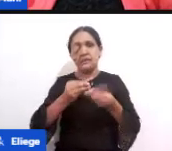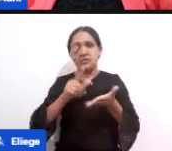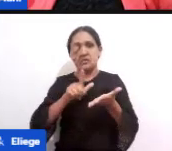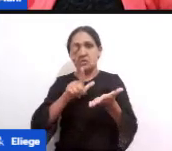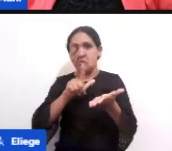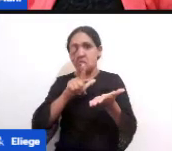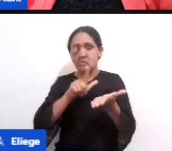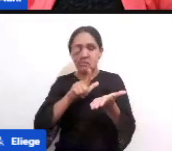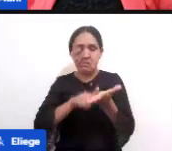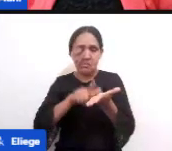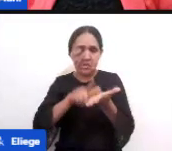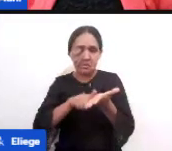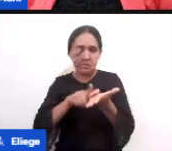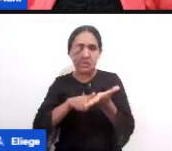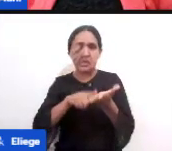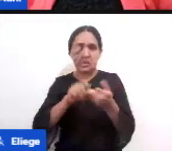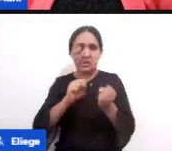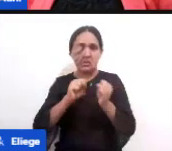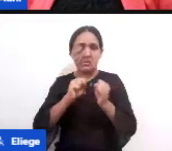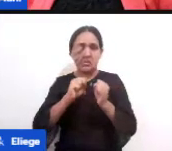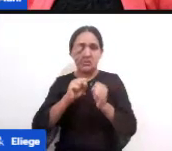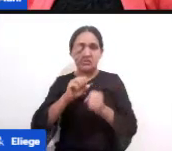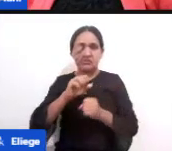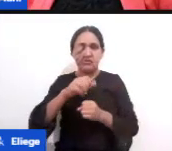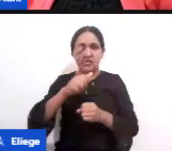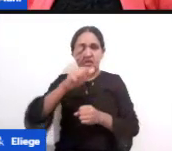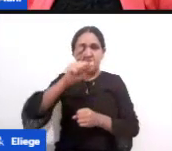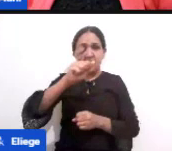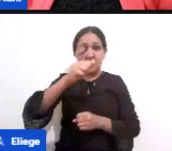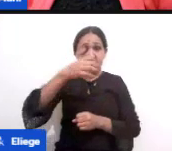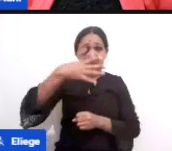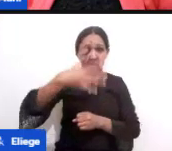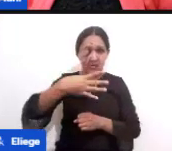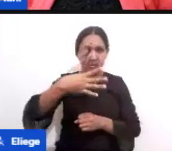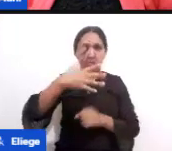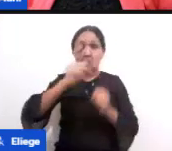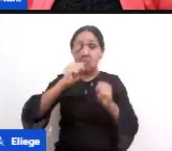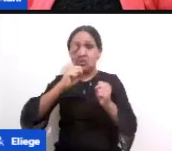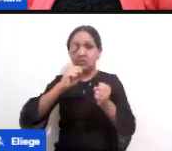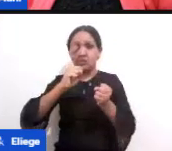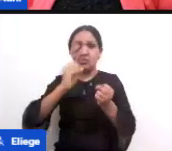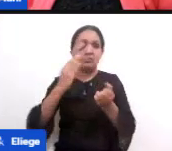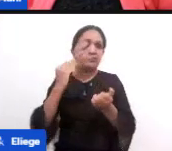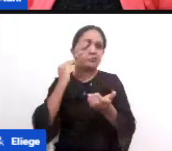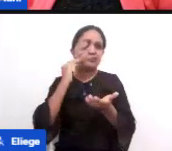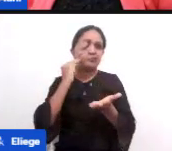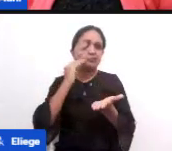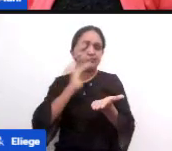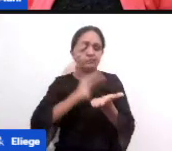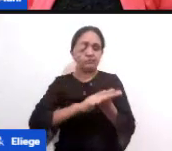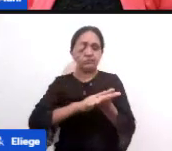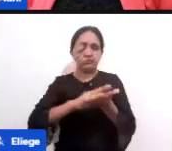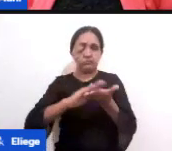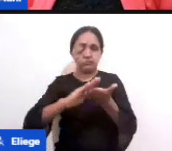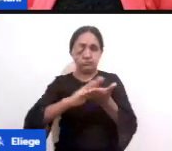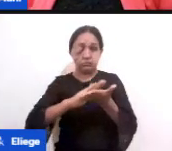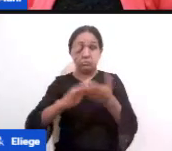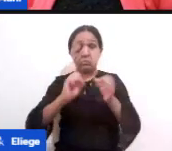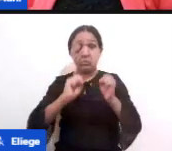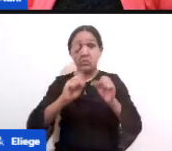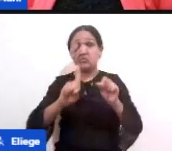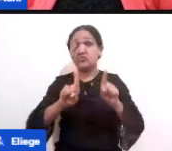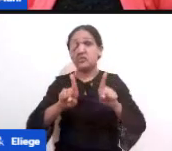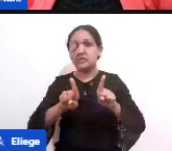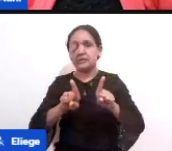de A4, ele pode ser plastificado, ou ele também pode ser envolvido